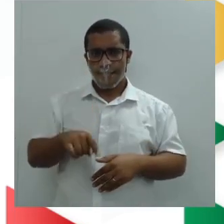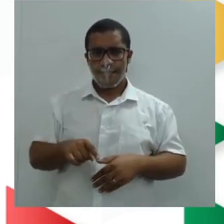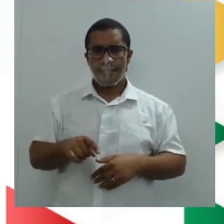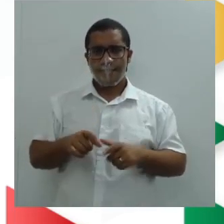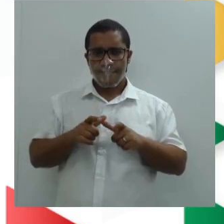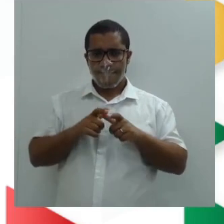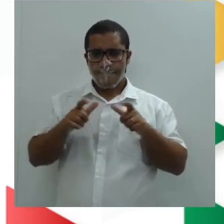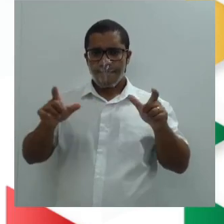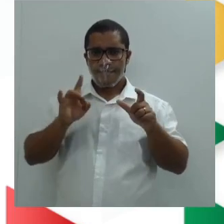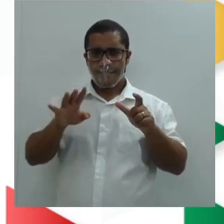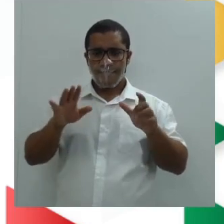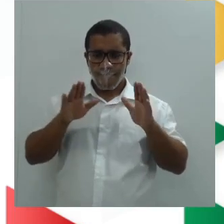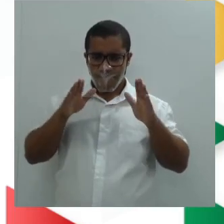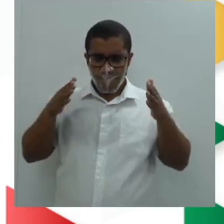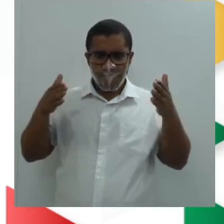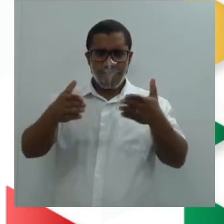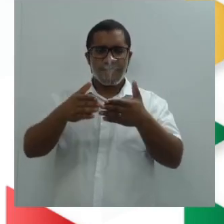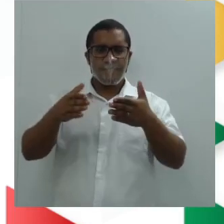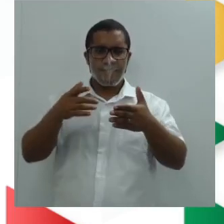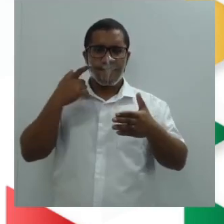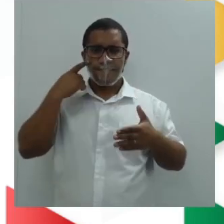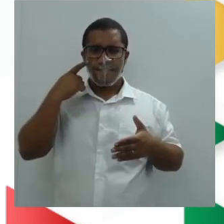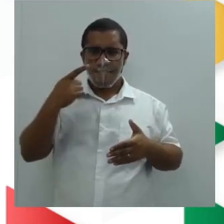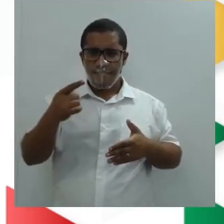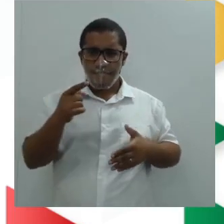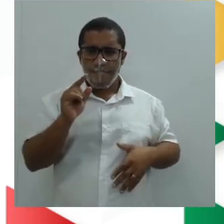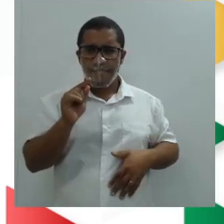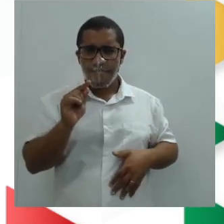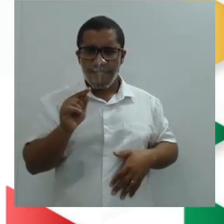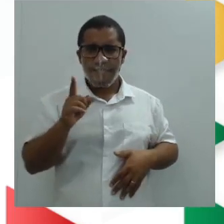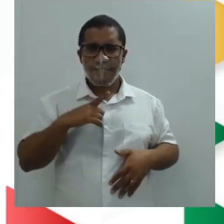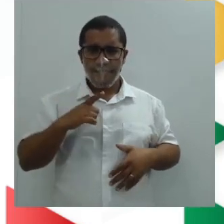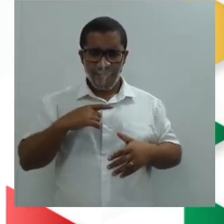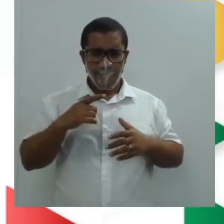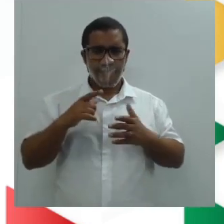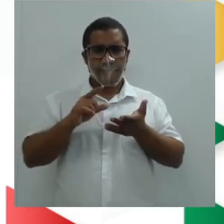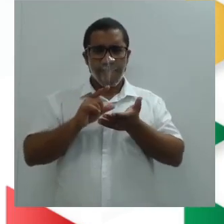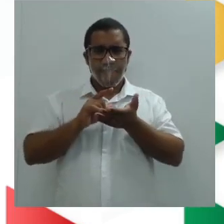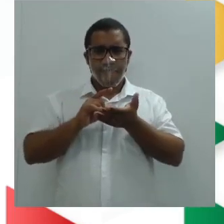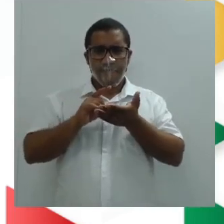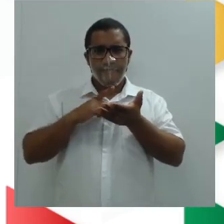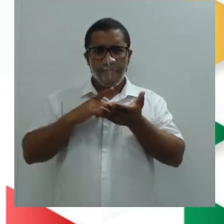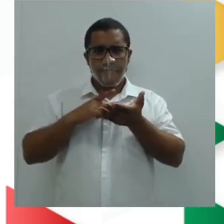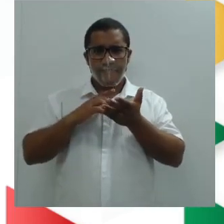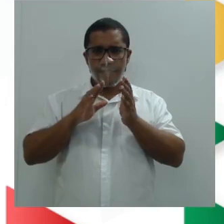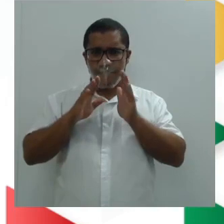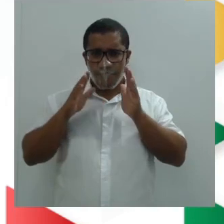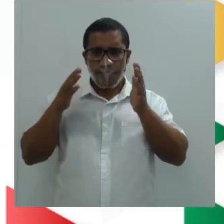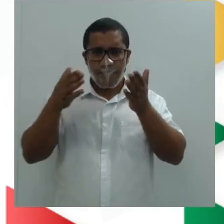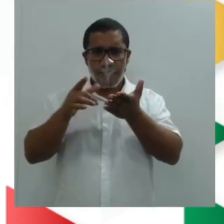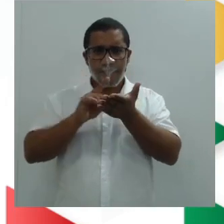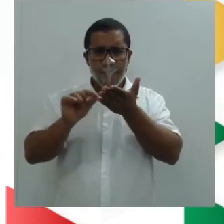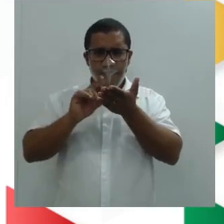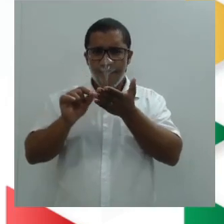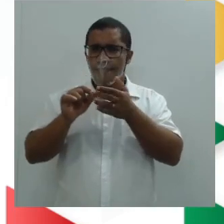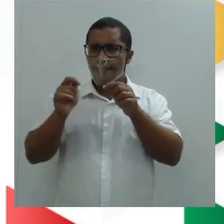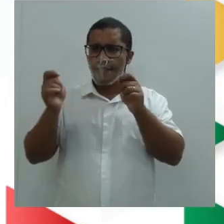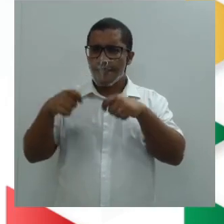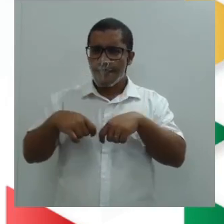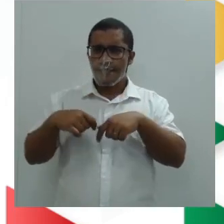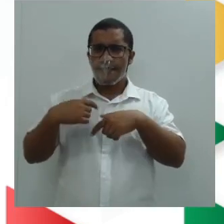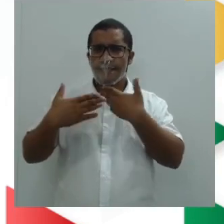espaço físico. Essa situação configura-se à medida que artigos produzidos pela referida comunidade passam a